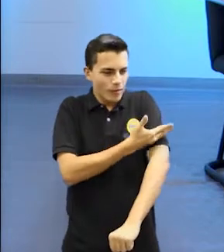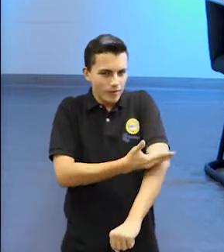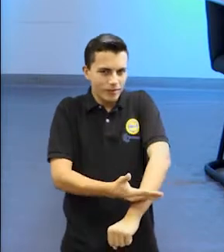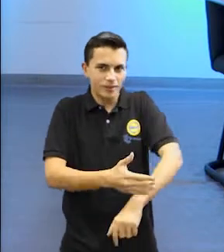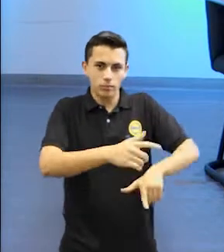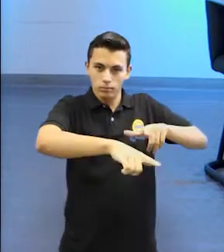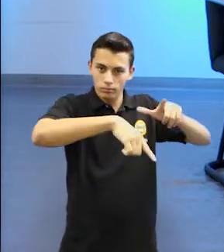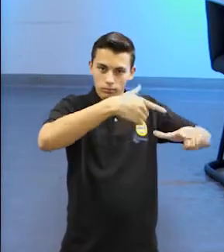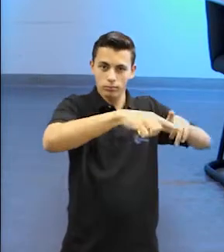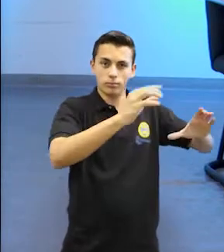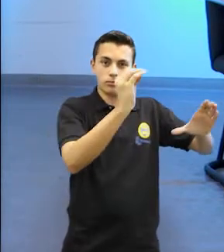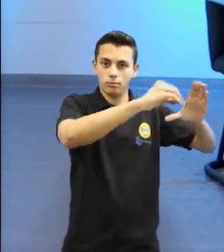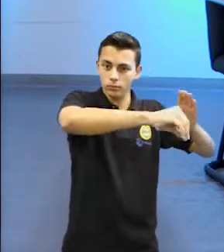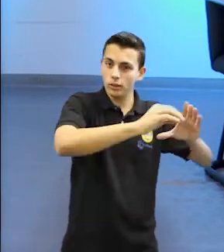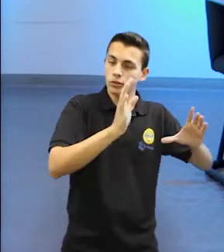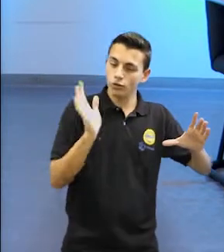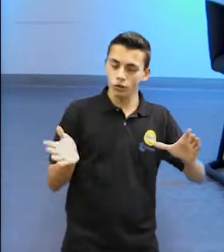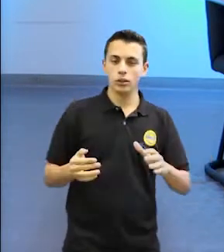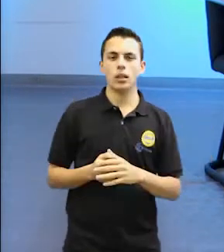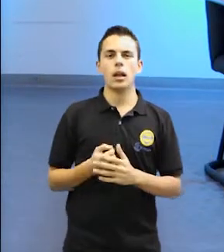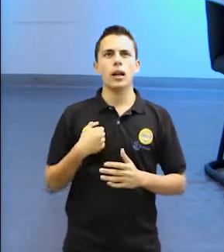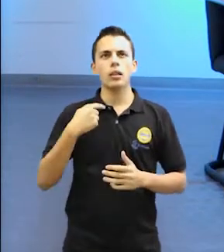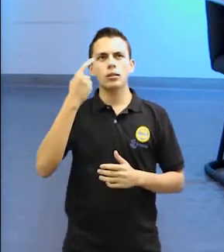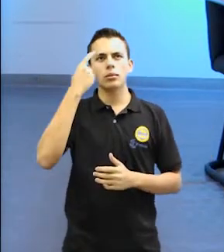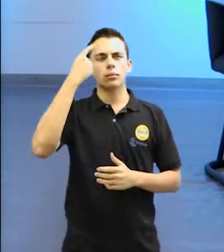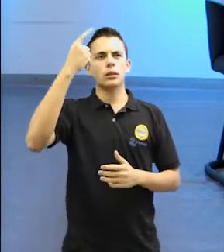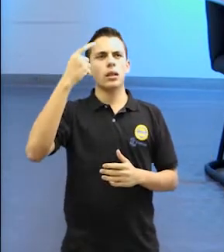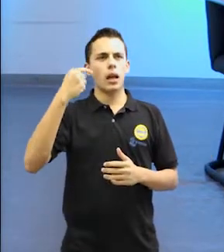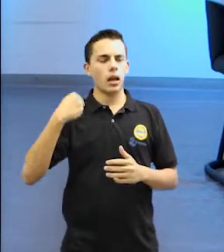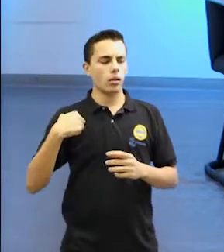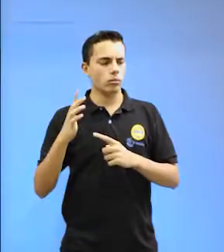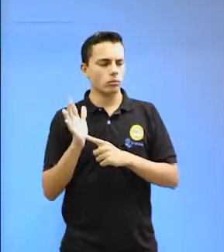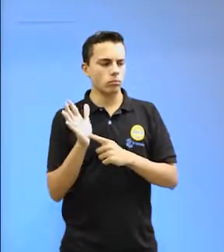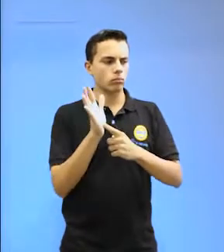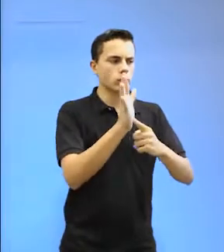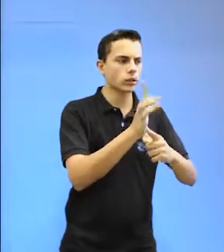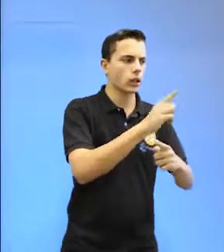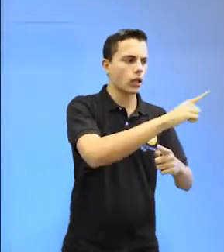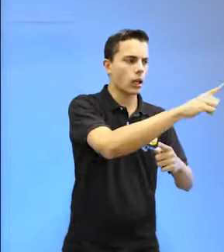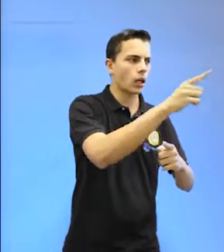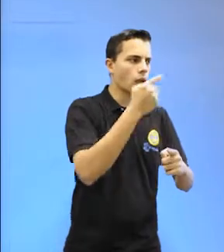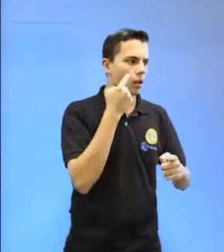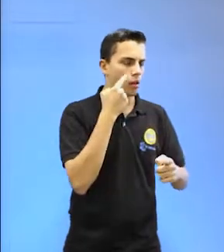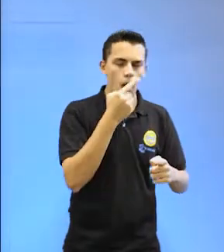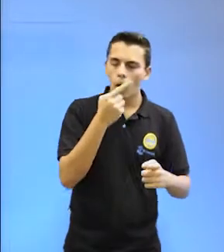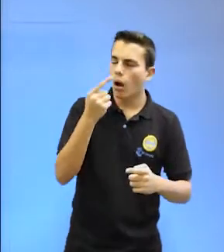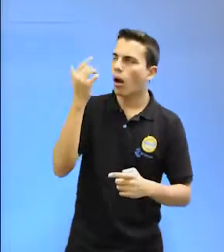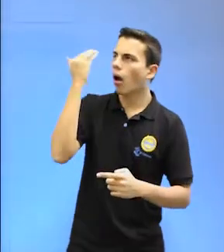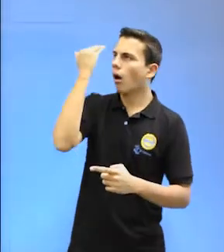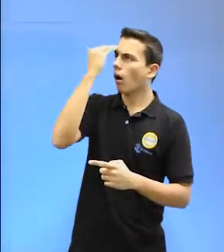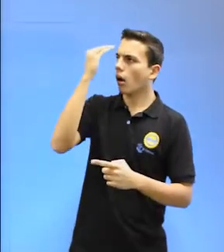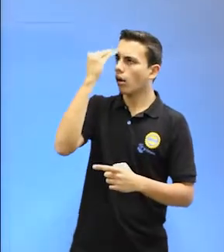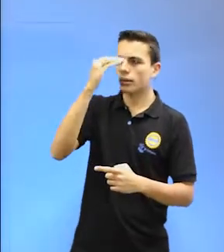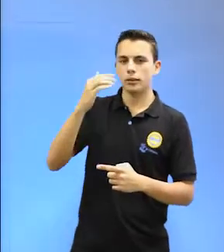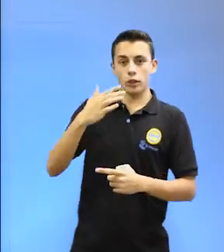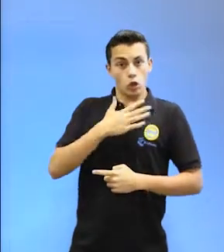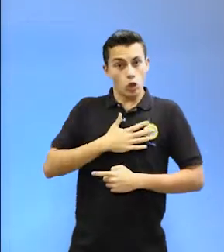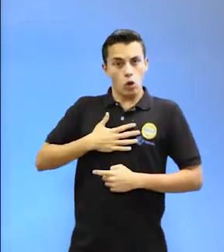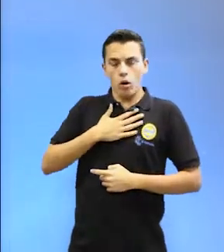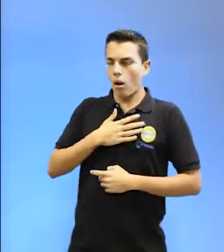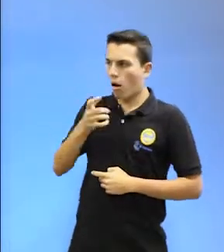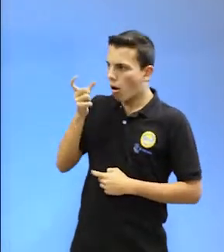a pensar em levar alguma coisa que pudesse falar numa linguagem apropriada e despertar o interesse das